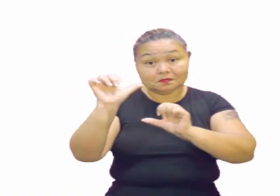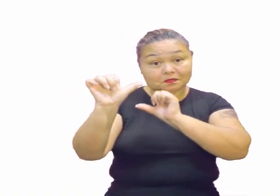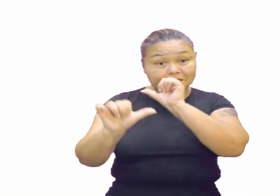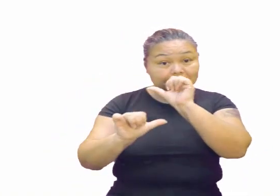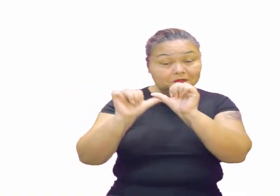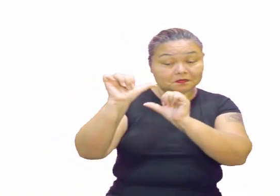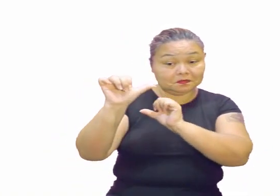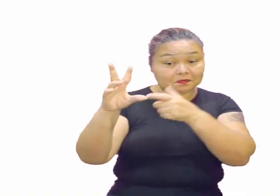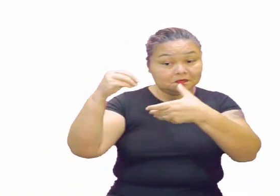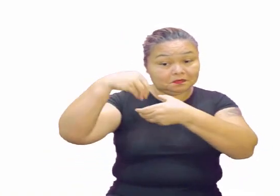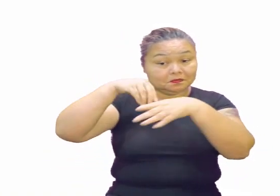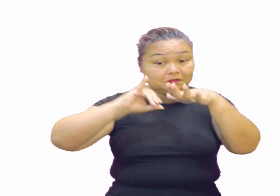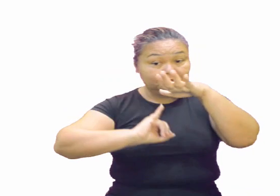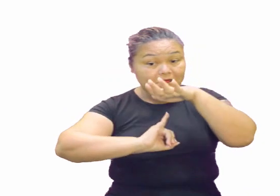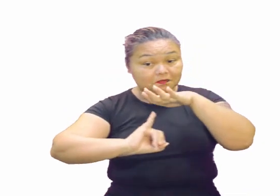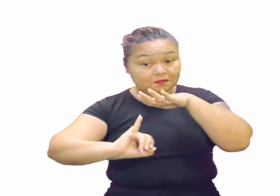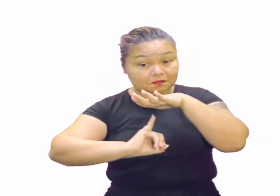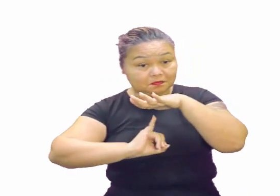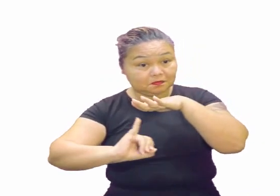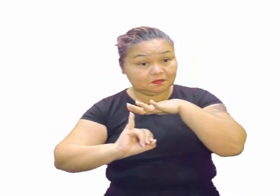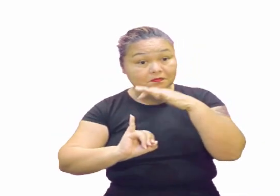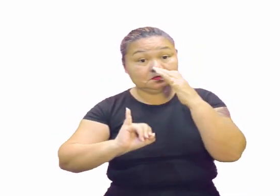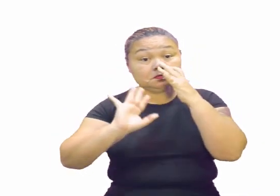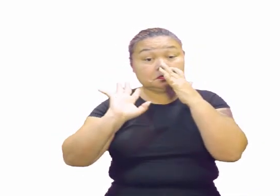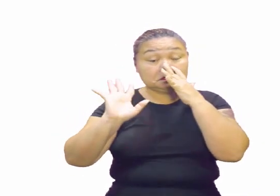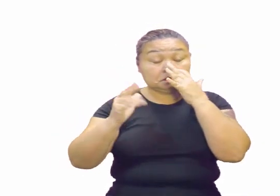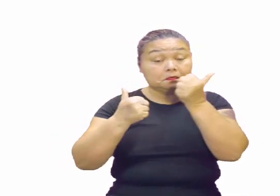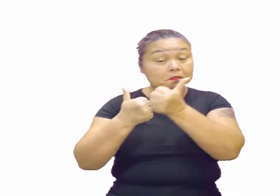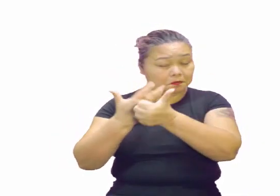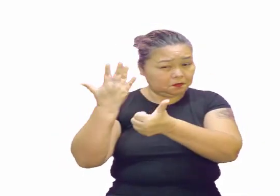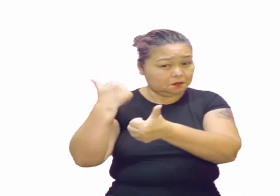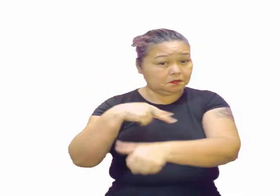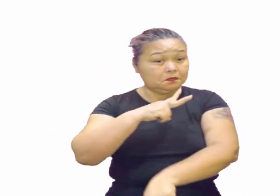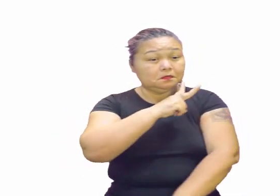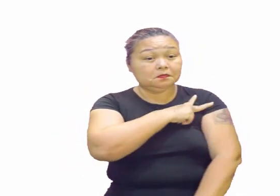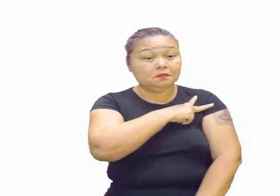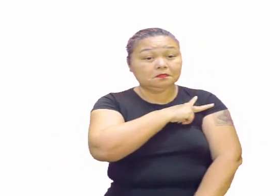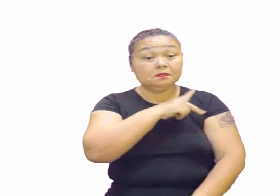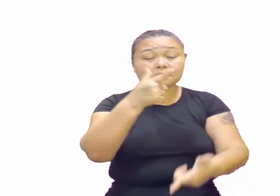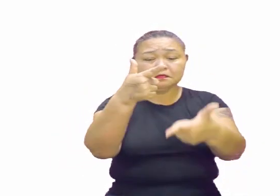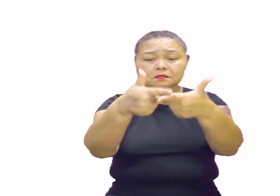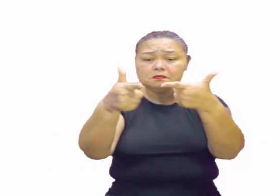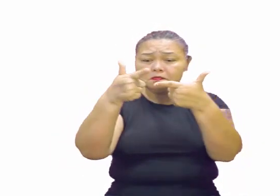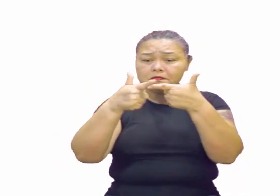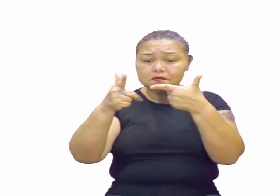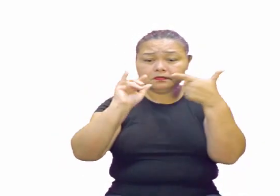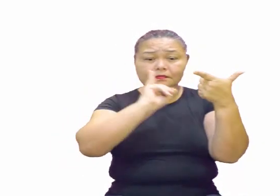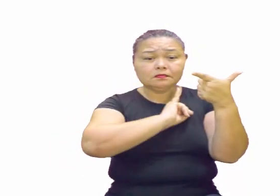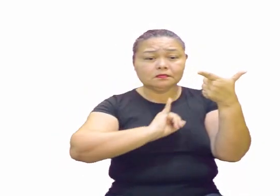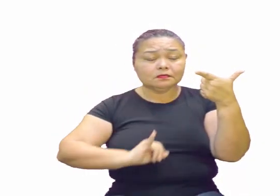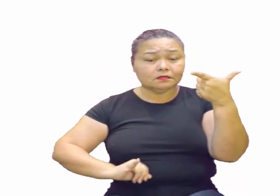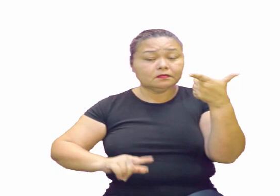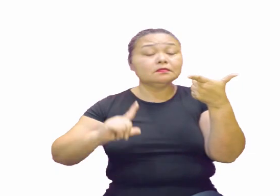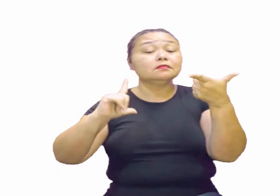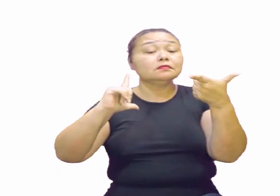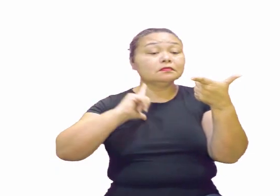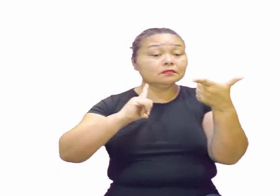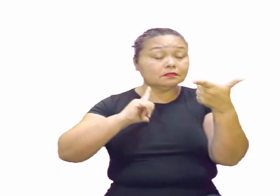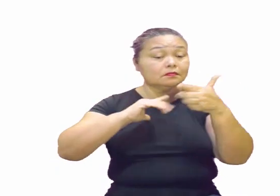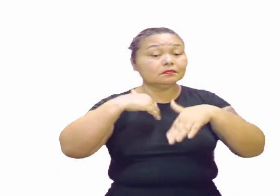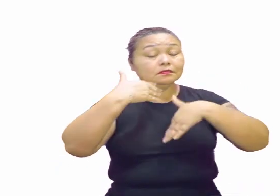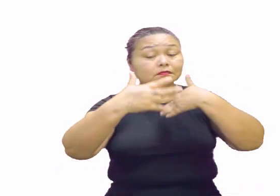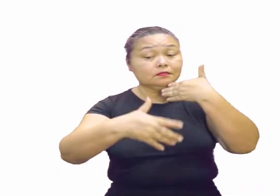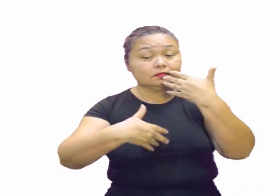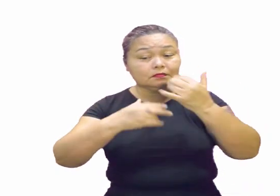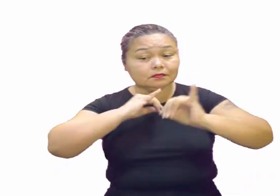mudanças institucionais. Já acompanhamos no 2º ano as crises que o Império enfrentou, que